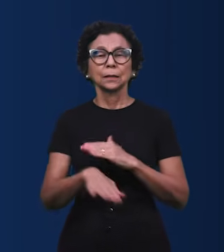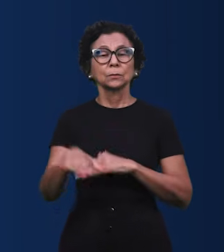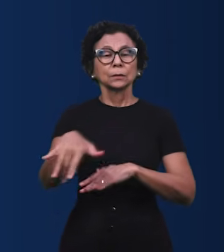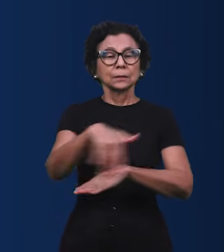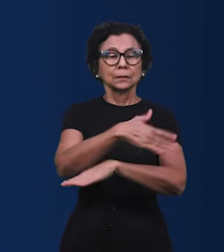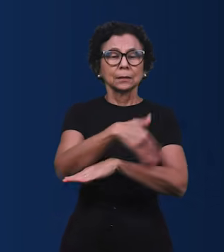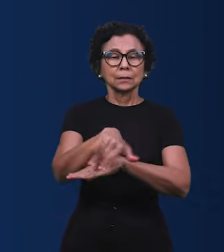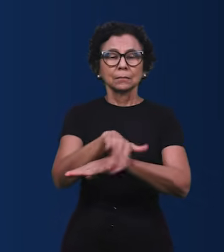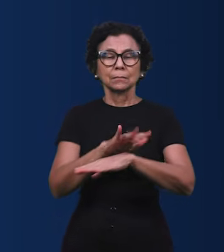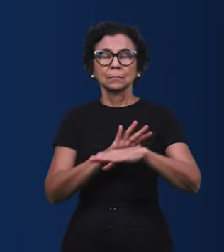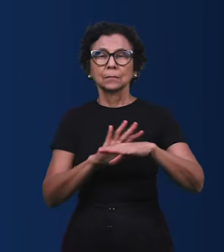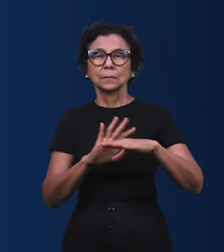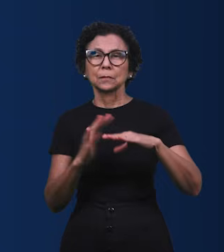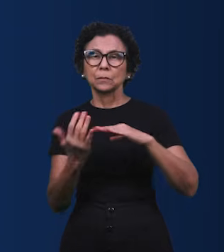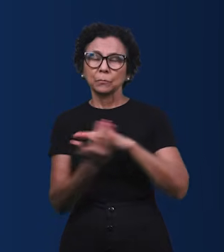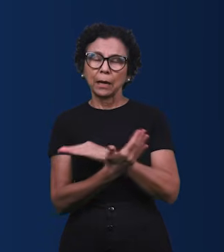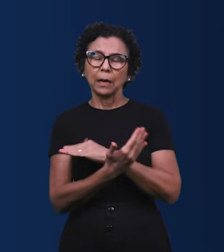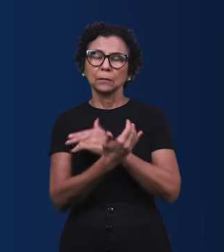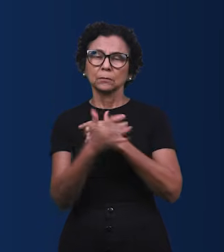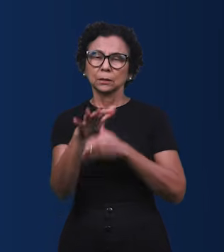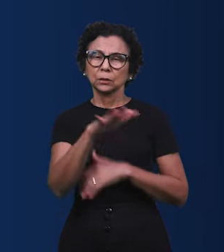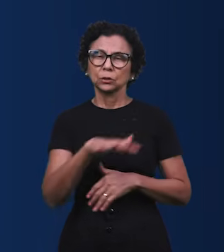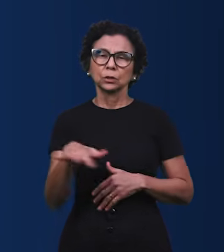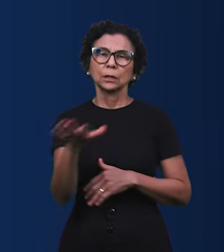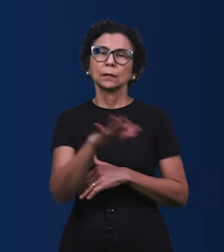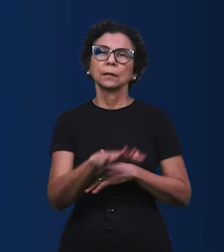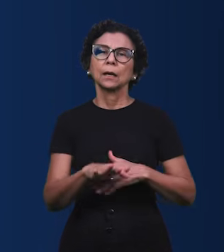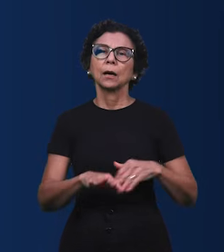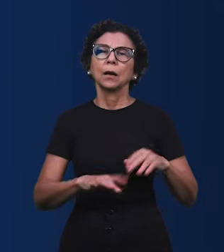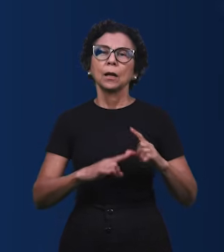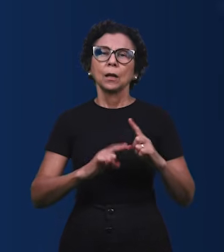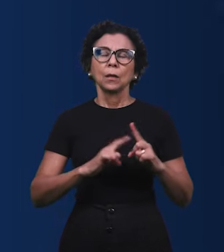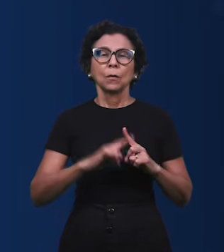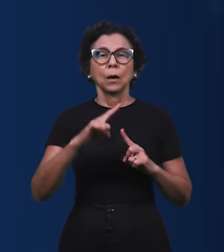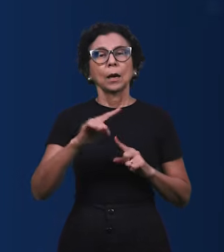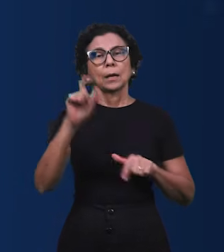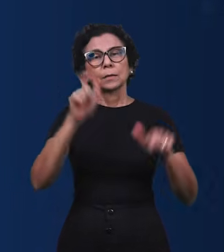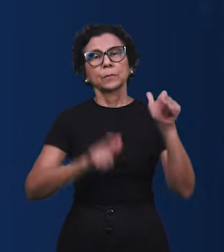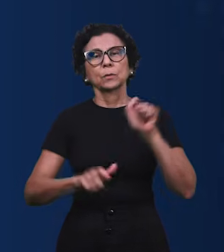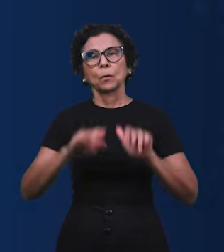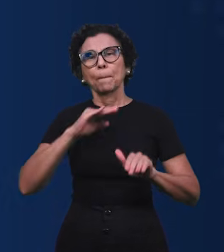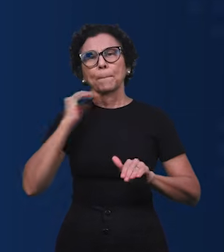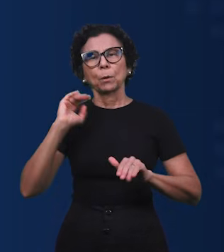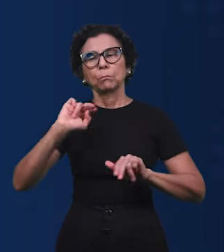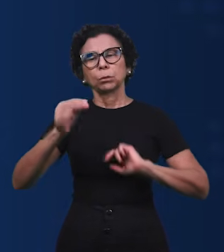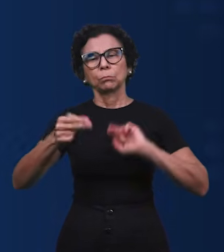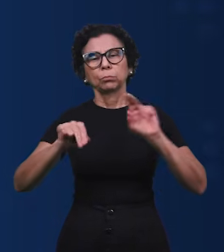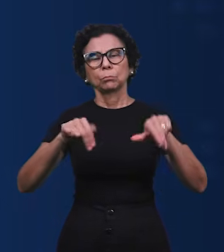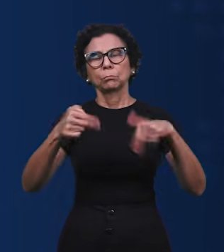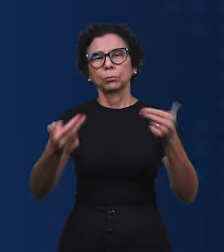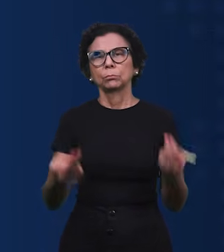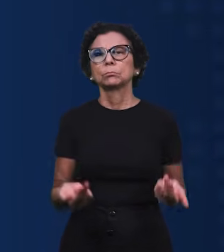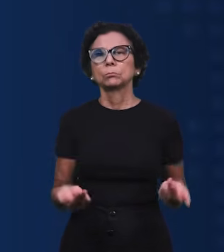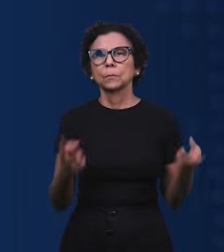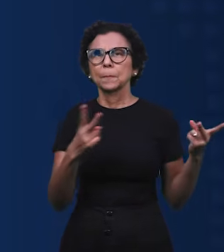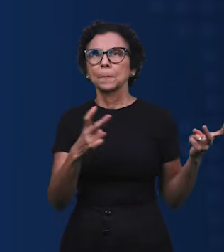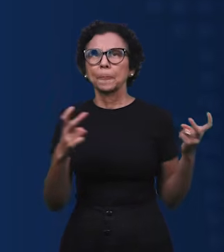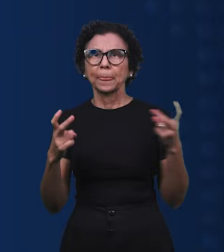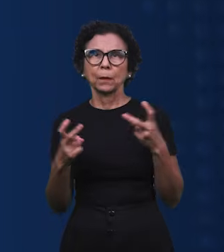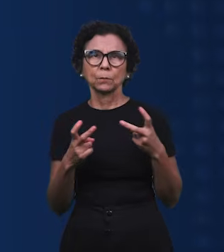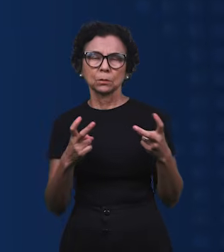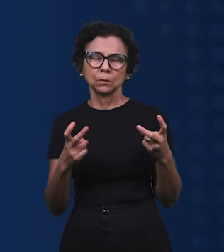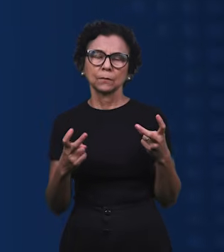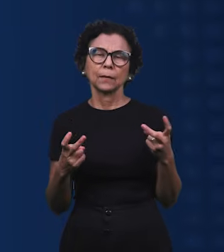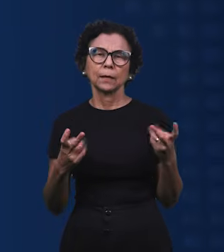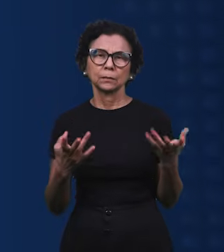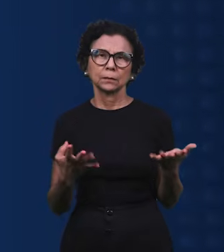centros urbanos, eles causam esse aumento aumento de óbitos, né? E vocês observaram que sempre atinge aí